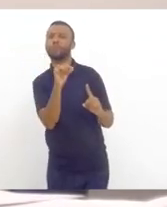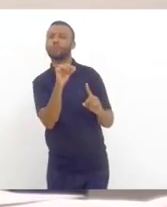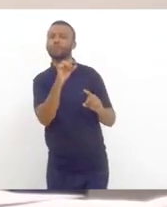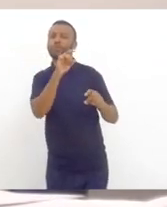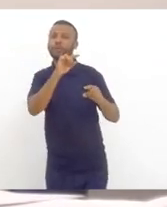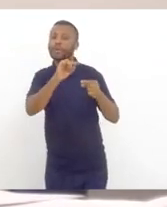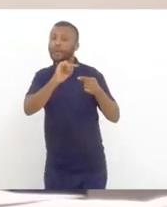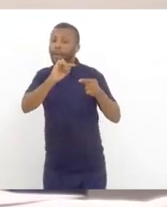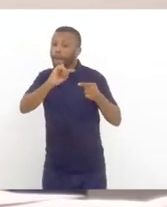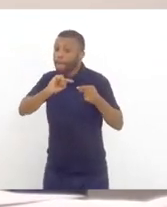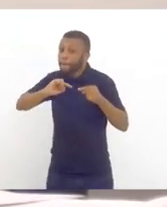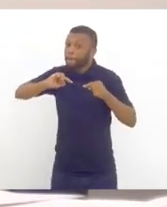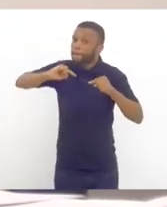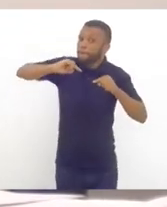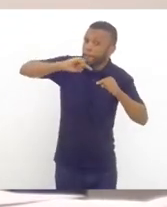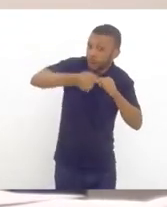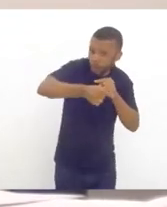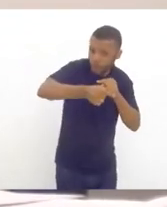prospectivos e